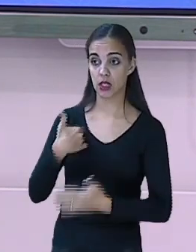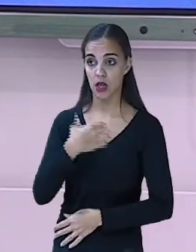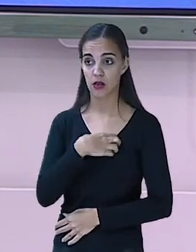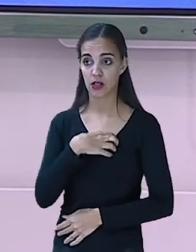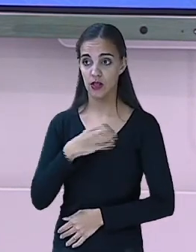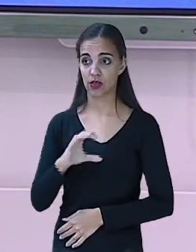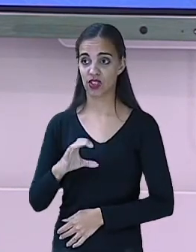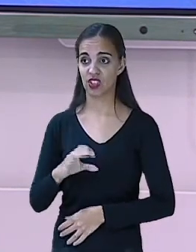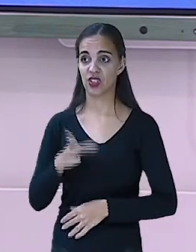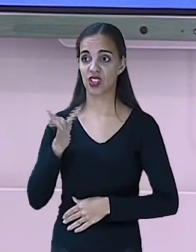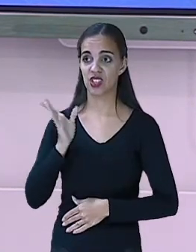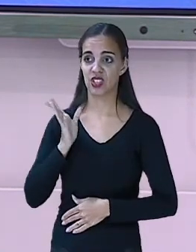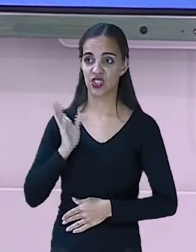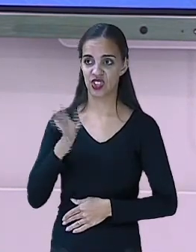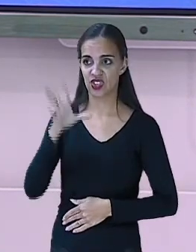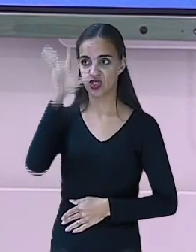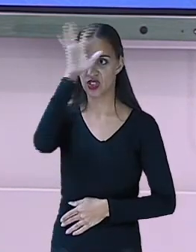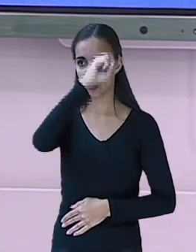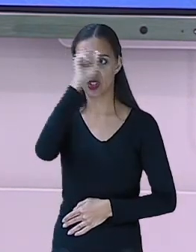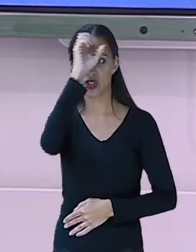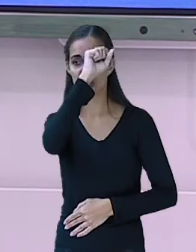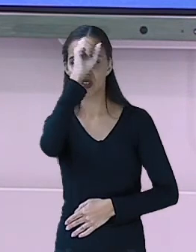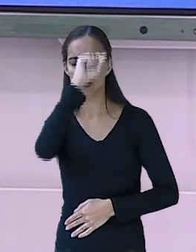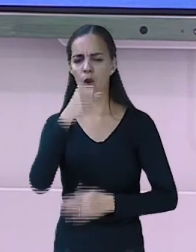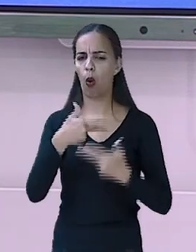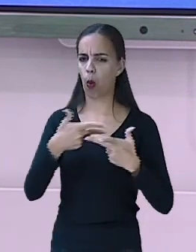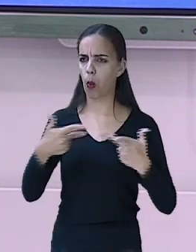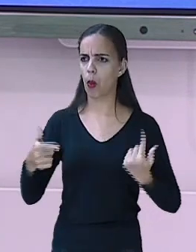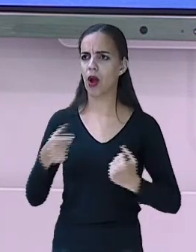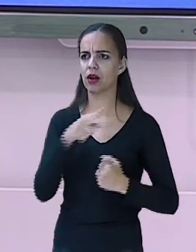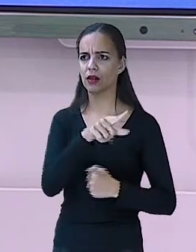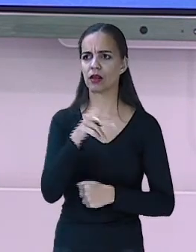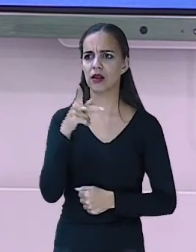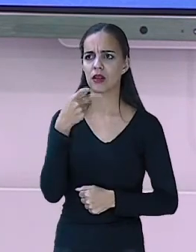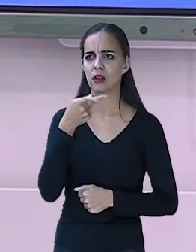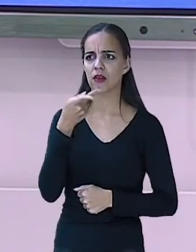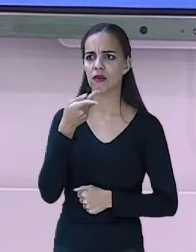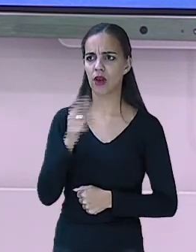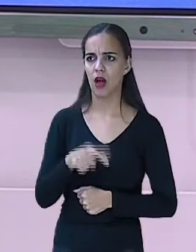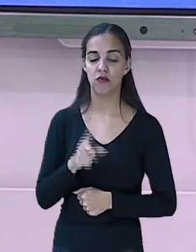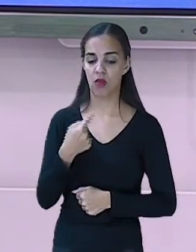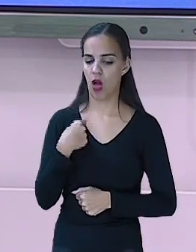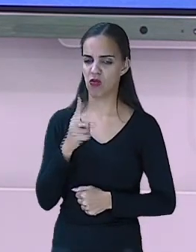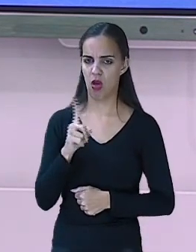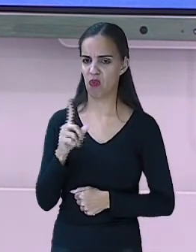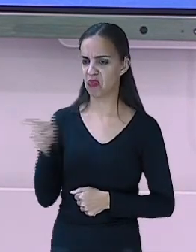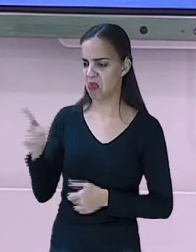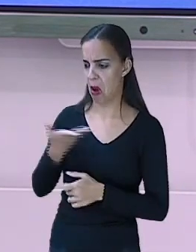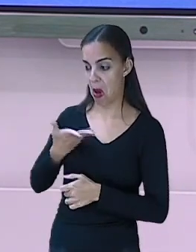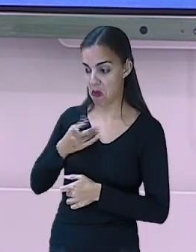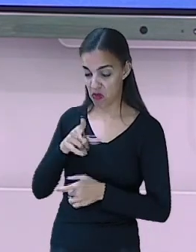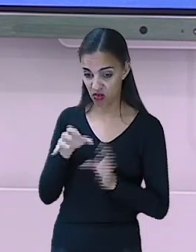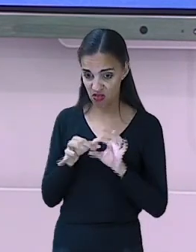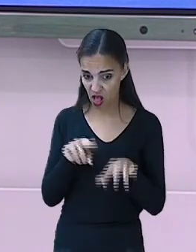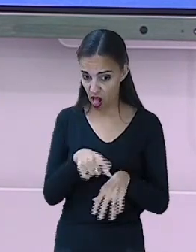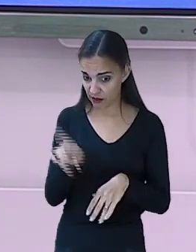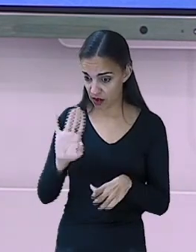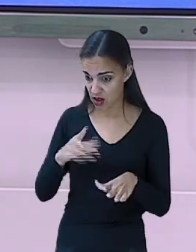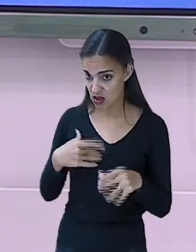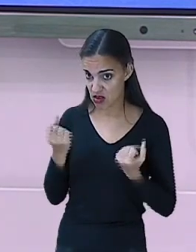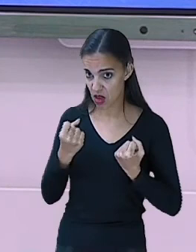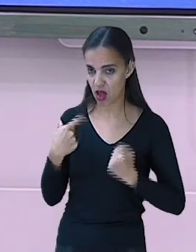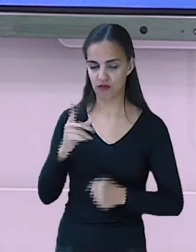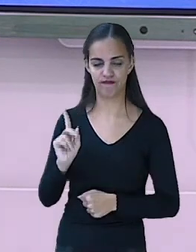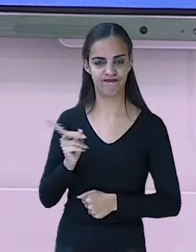ciências eu já aprendi alguma coisa e não vou deixar meu amigo levar esse carro não aí olha o que o